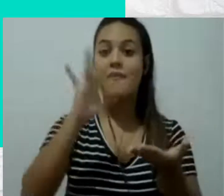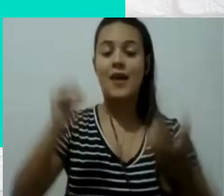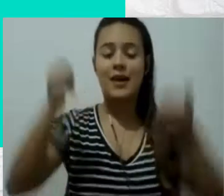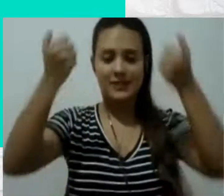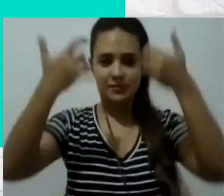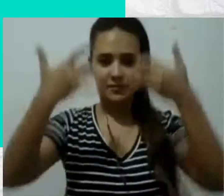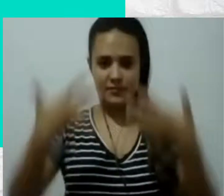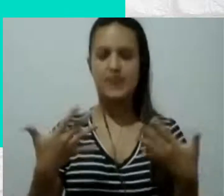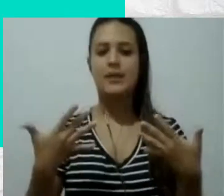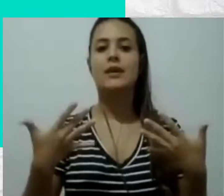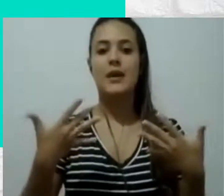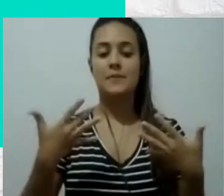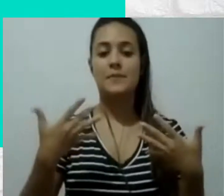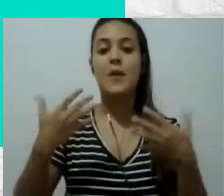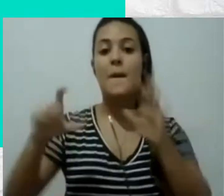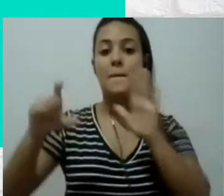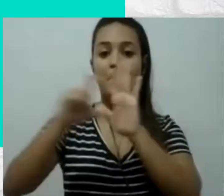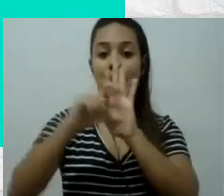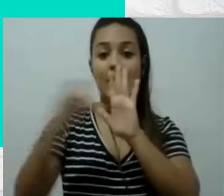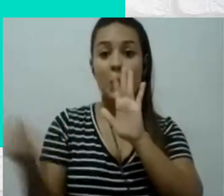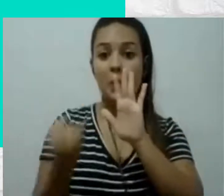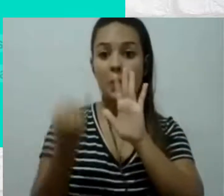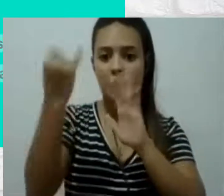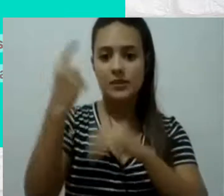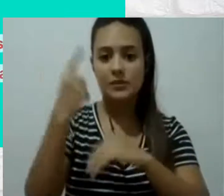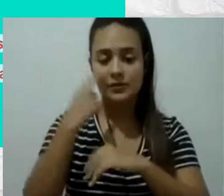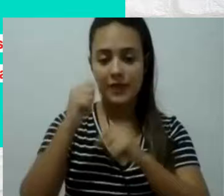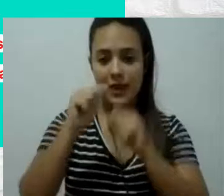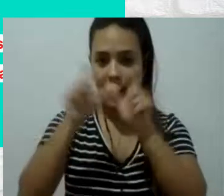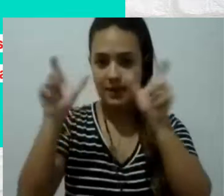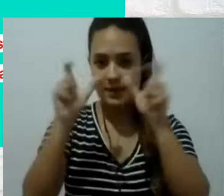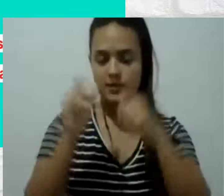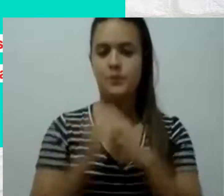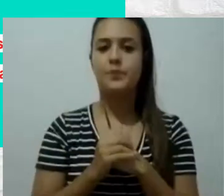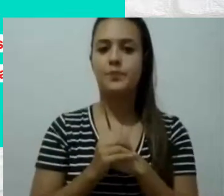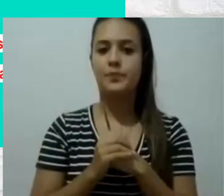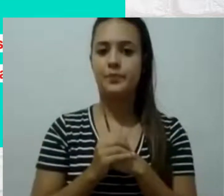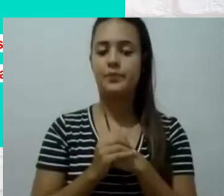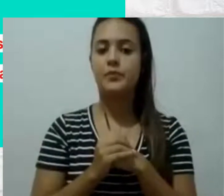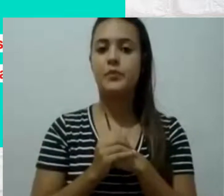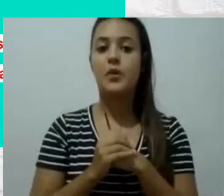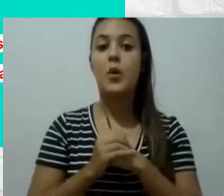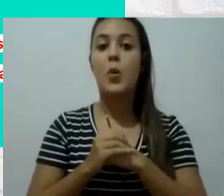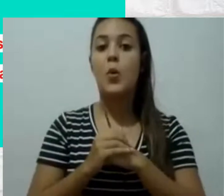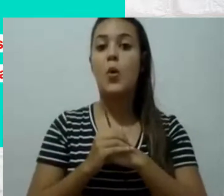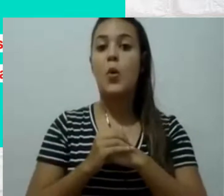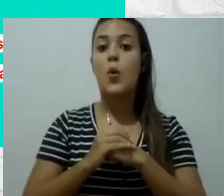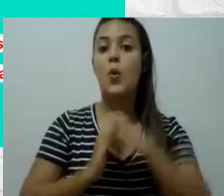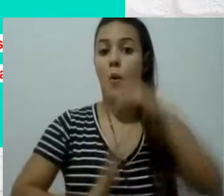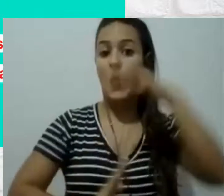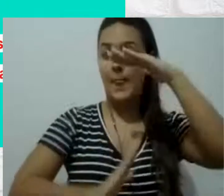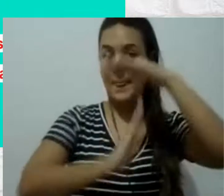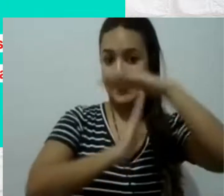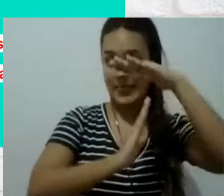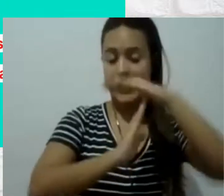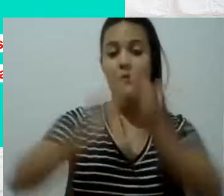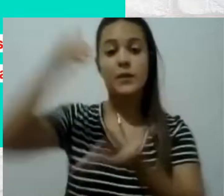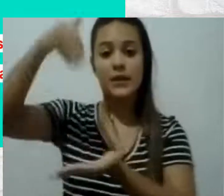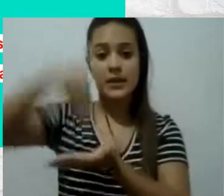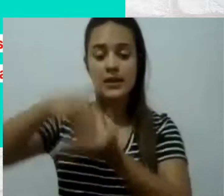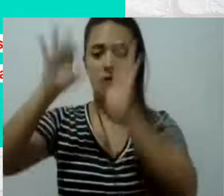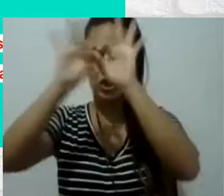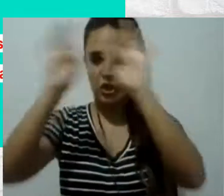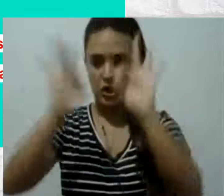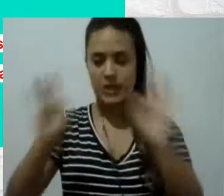E agora nós temos que falar de uma parte bem importante. Então, atenção. Porque são um número máximo e mínimo